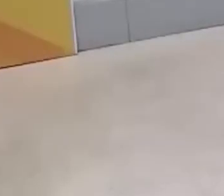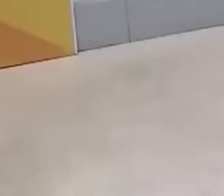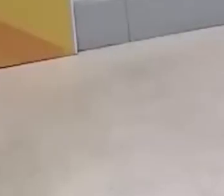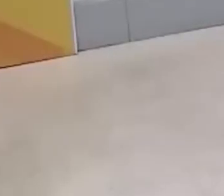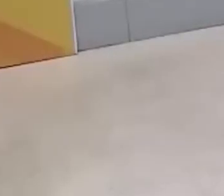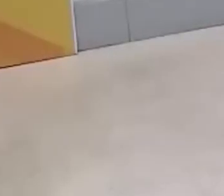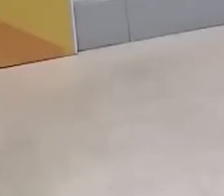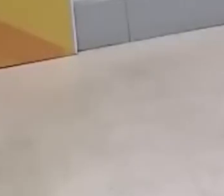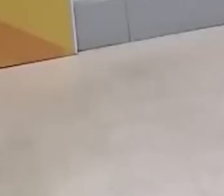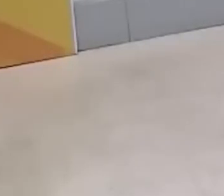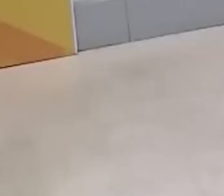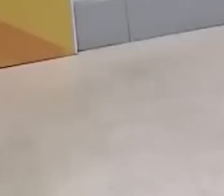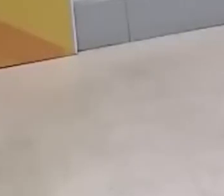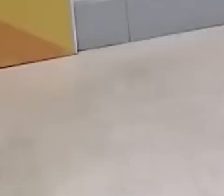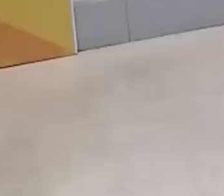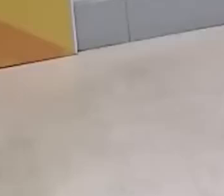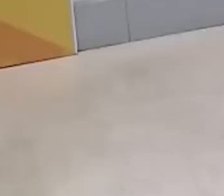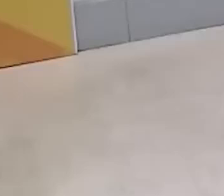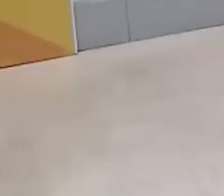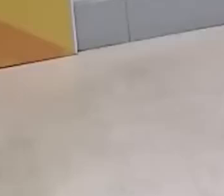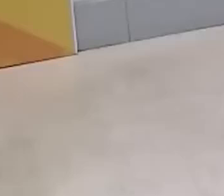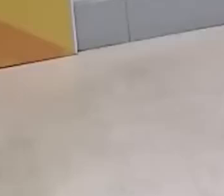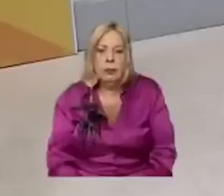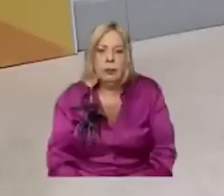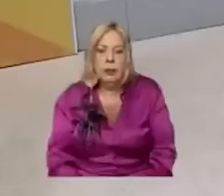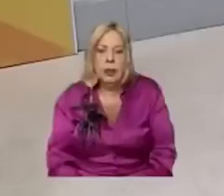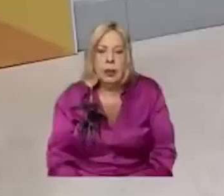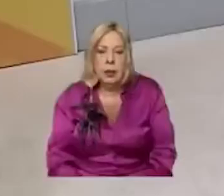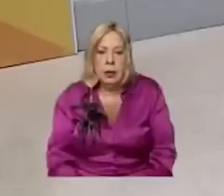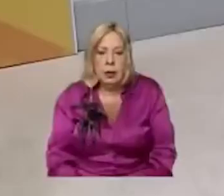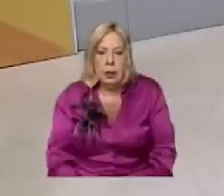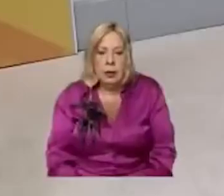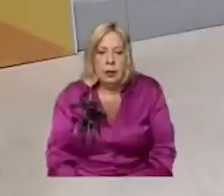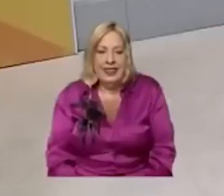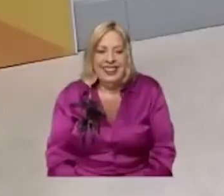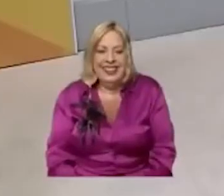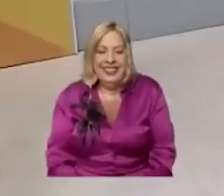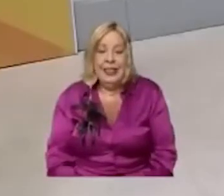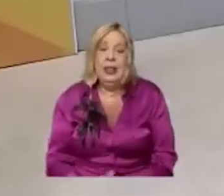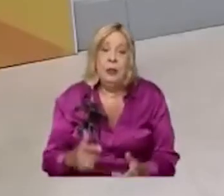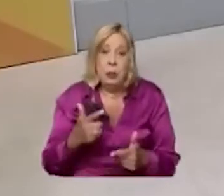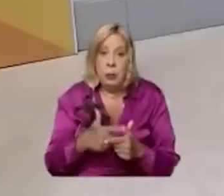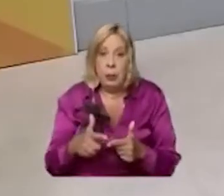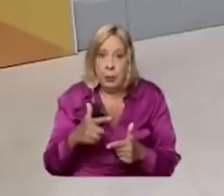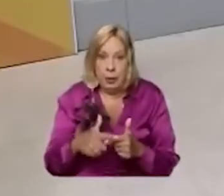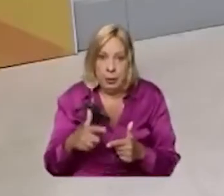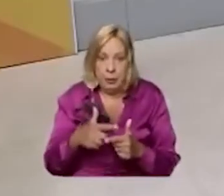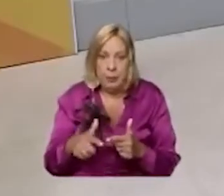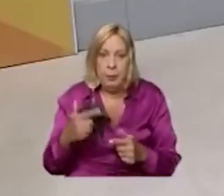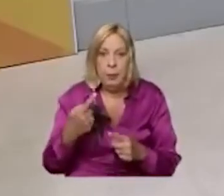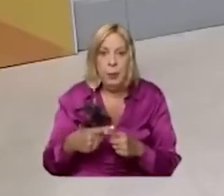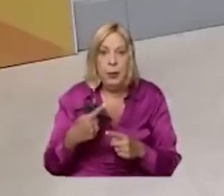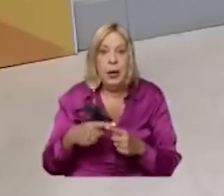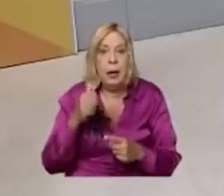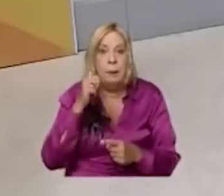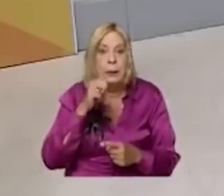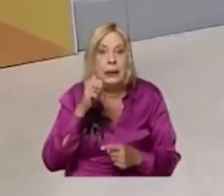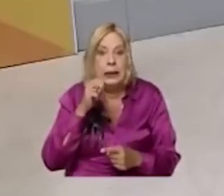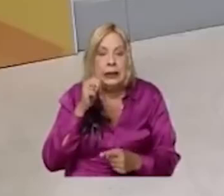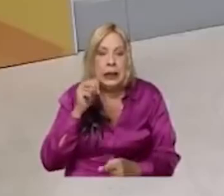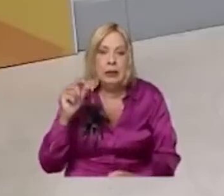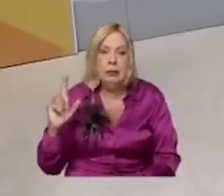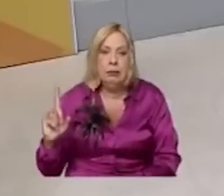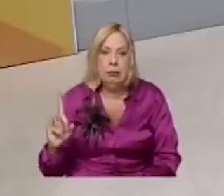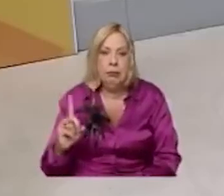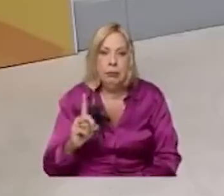vez só assim, ó, puf. Ai, que é bom. Ó, enquanto isso, vamos para os 15 mil, que é bom demais também, porque é fim de mês, tudo pronto por